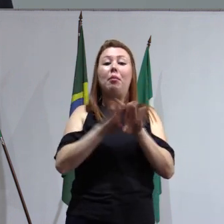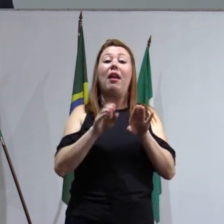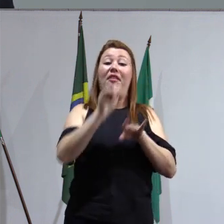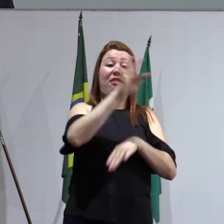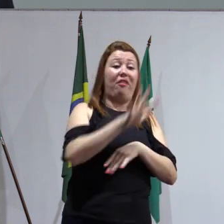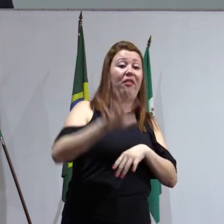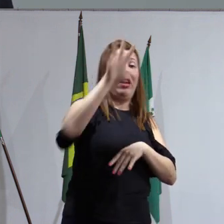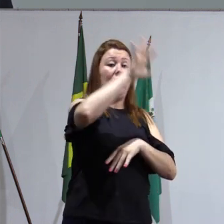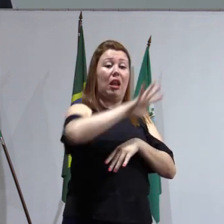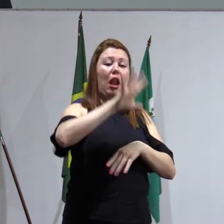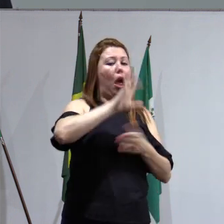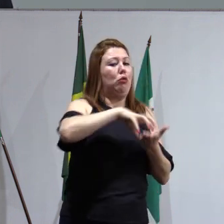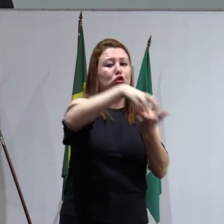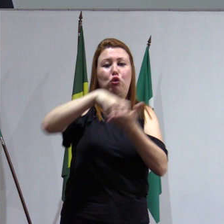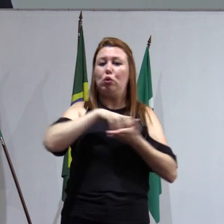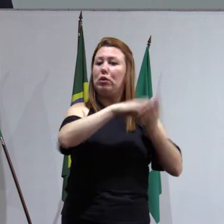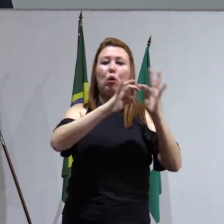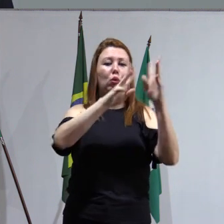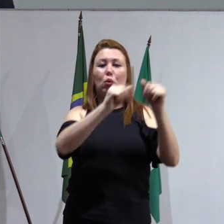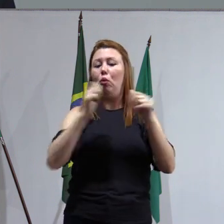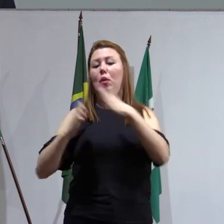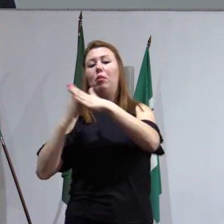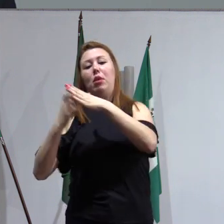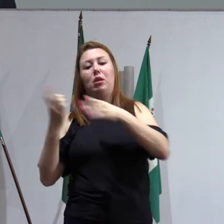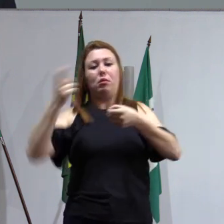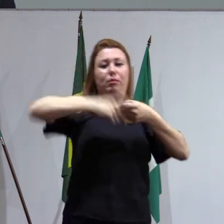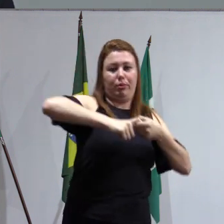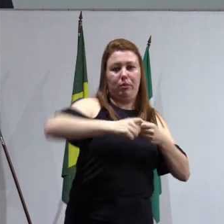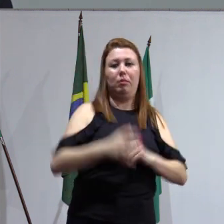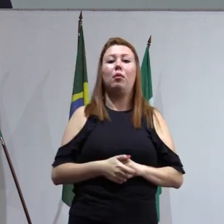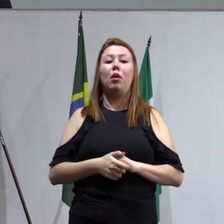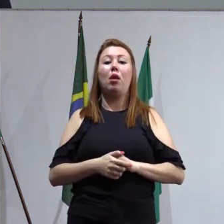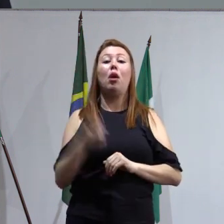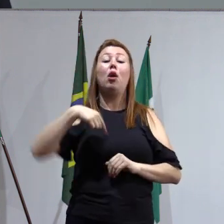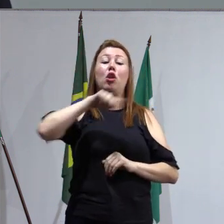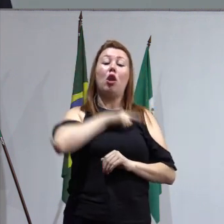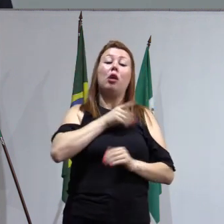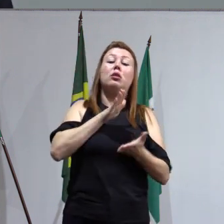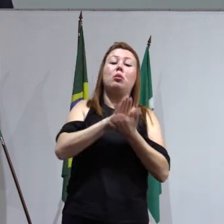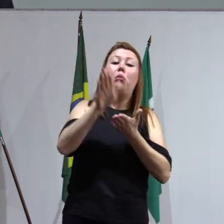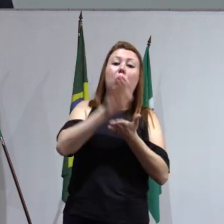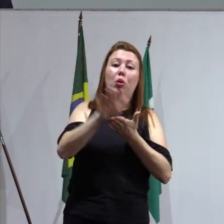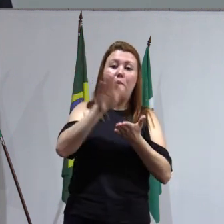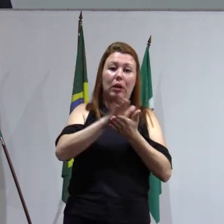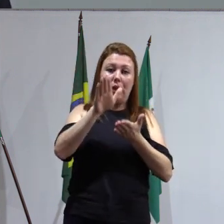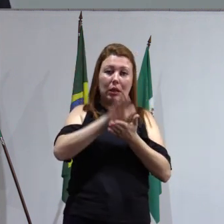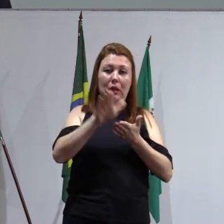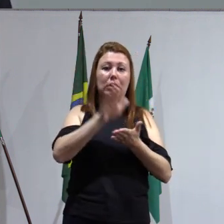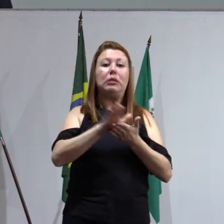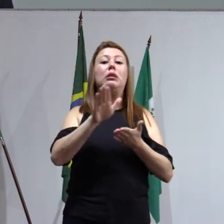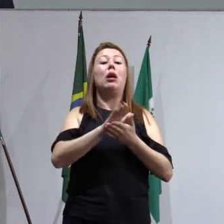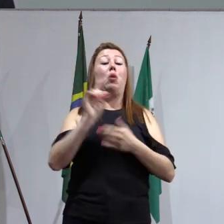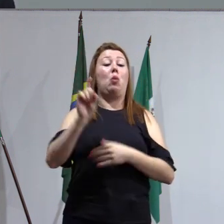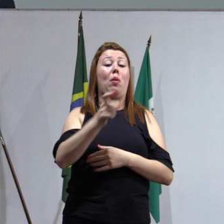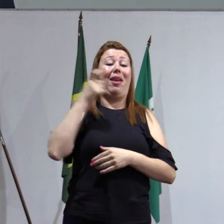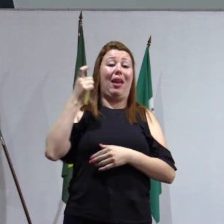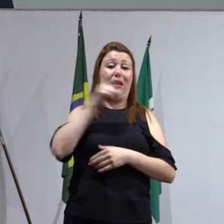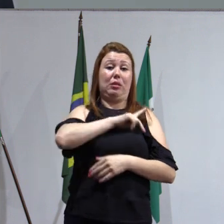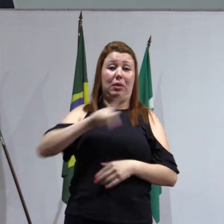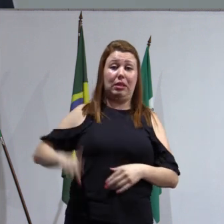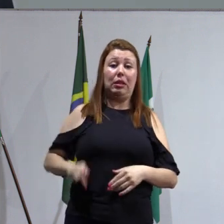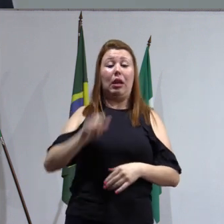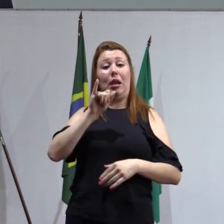das suas instituições. Nós publicamos, do colega e colaborador de Livres e ex-presidente do